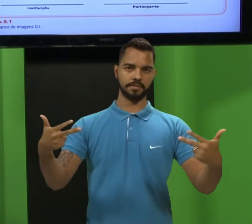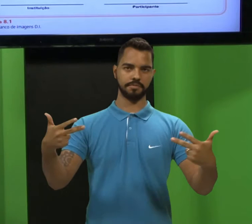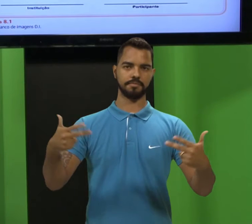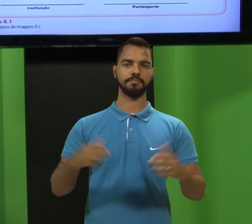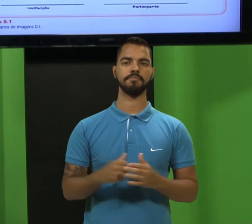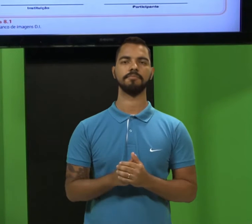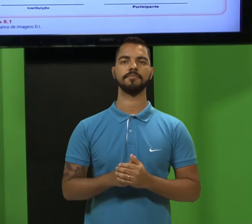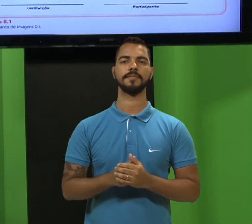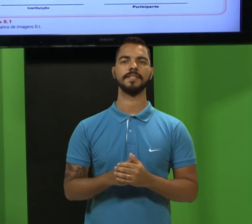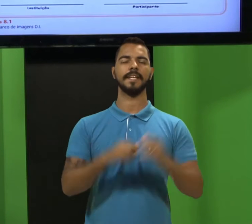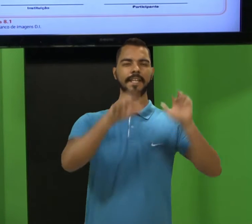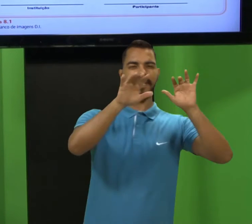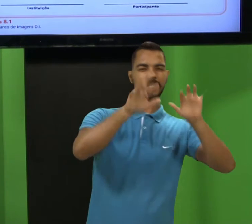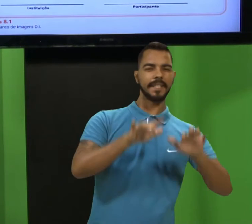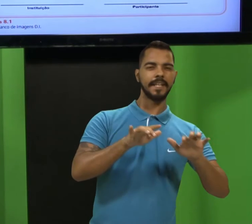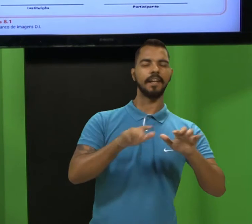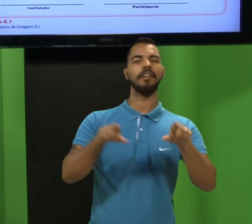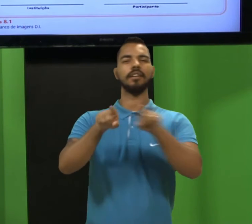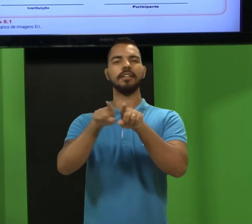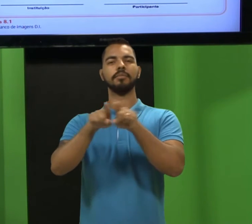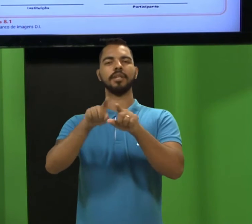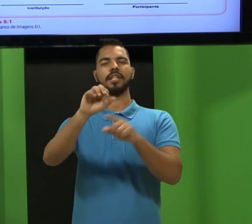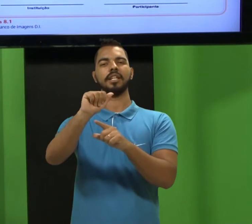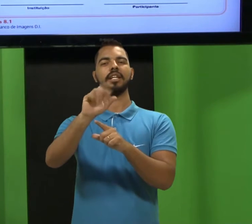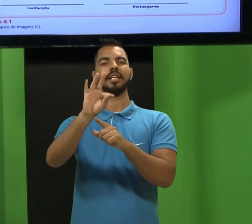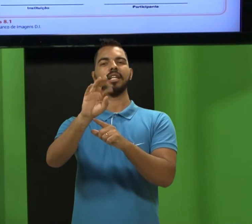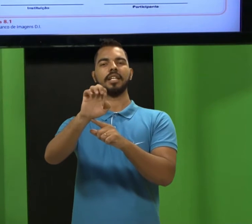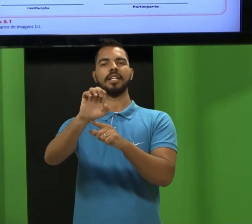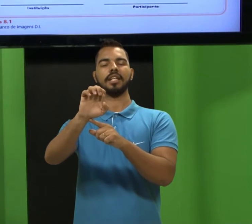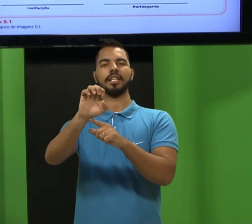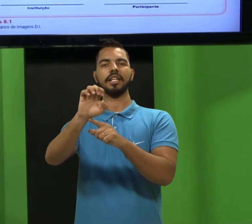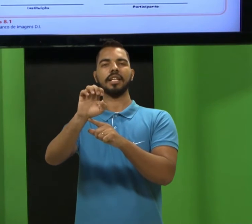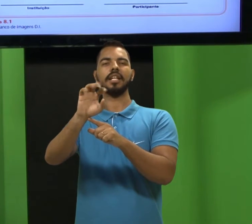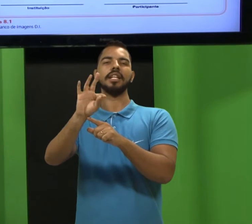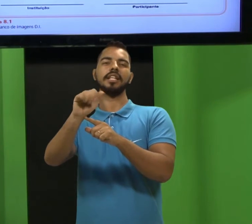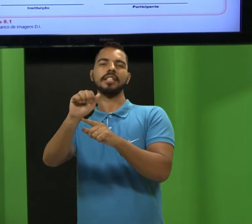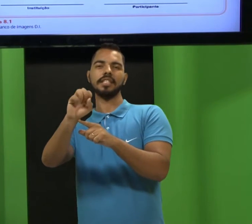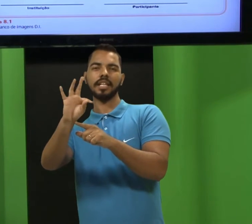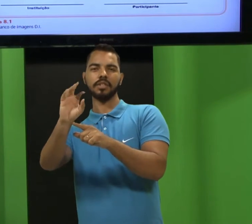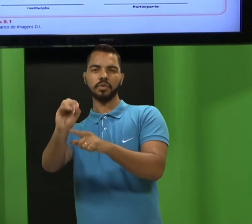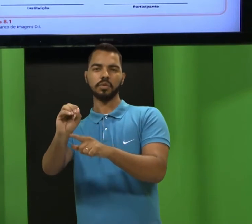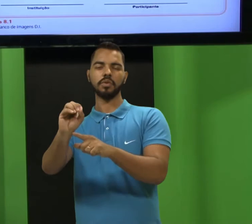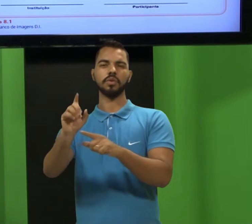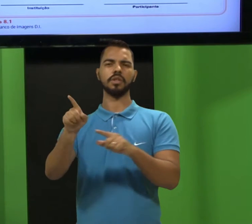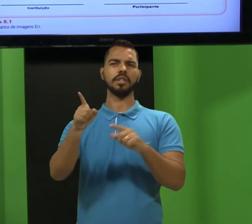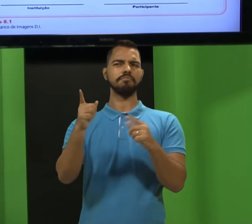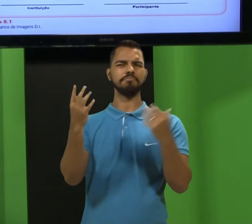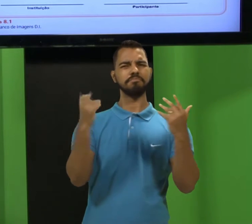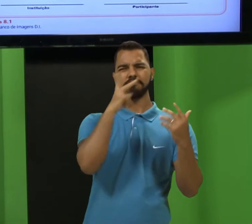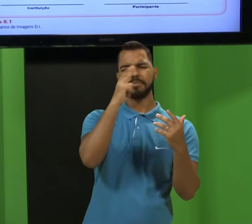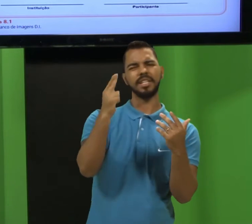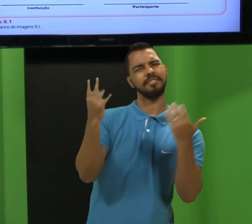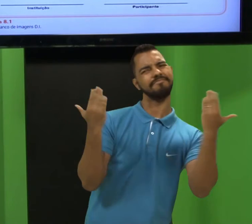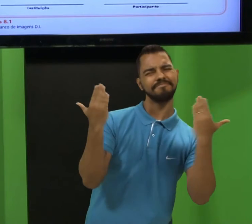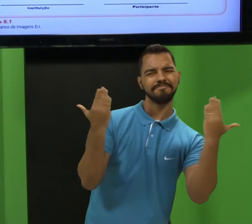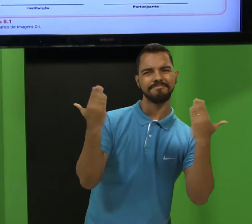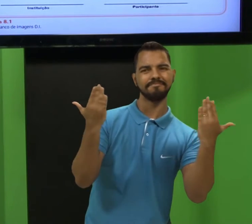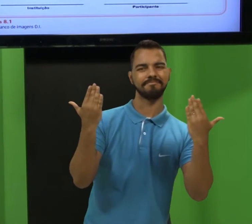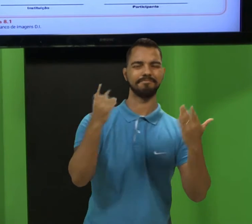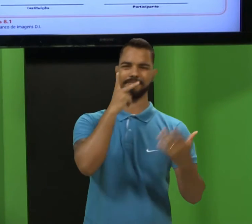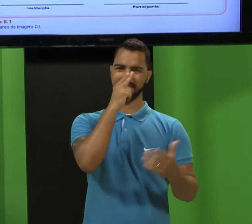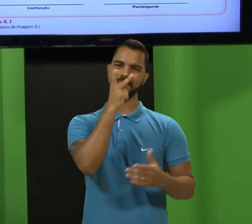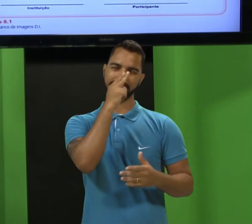são documentos semelhantes, não havendo no aspecto formal nenhuma particularidade que os distingua. Os